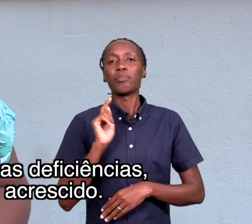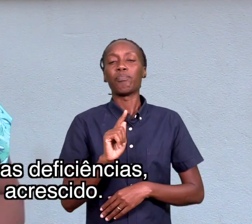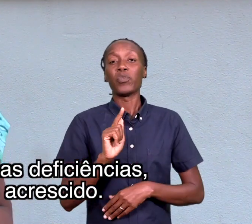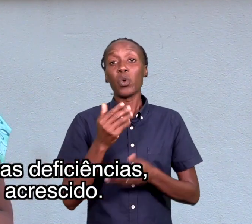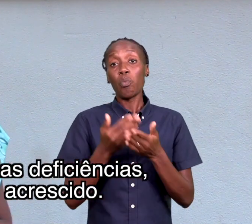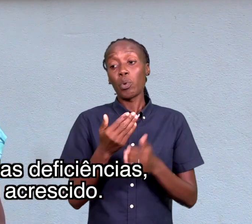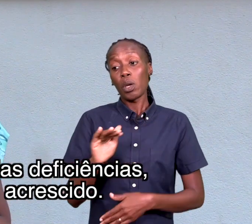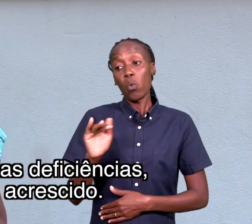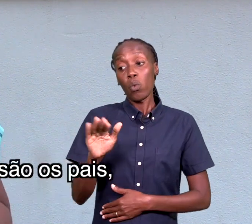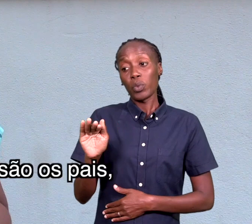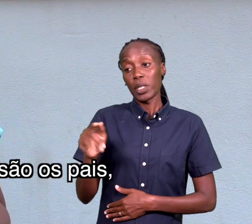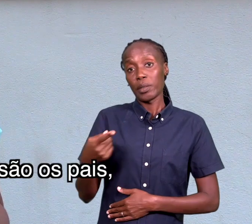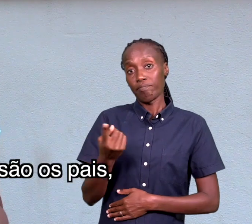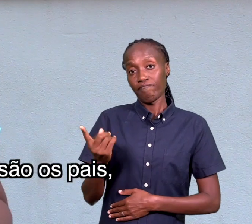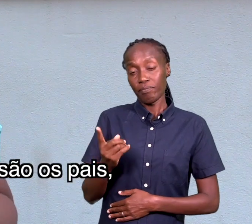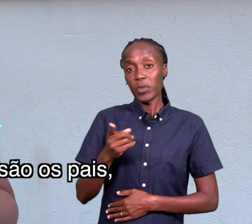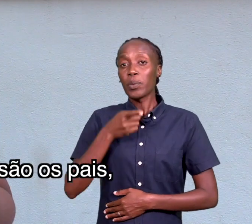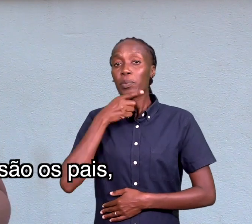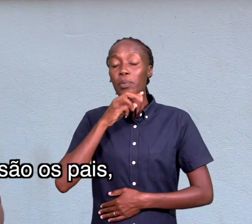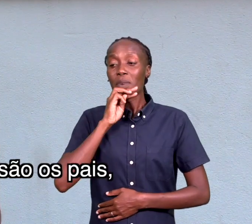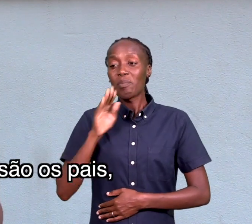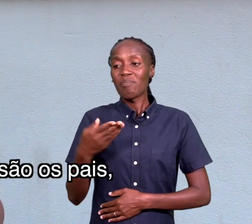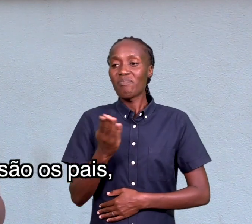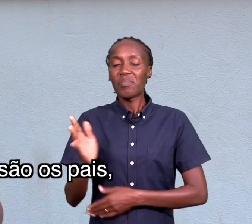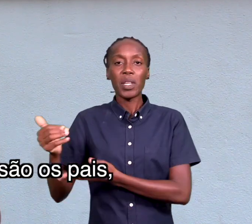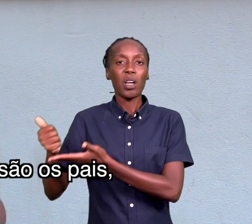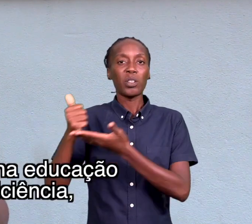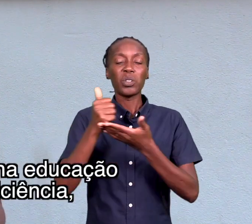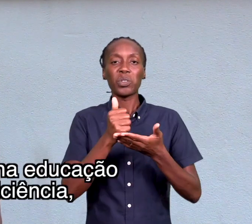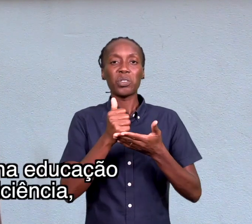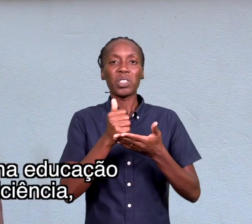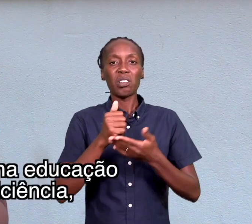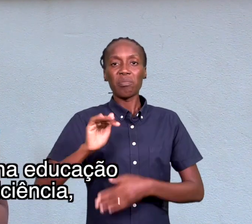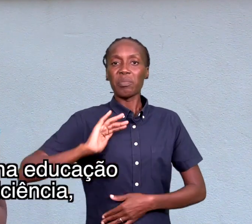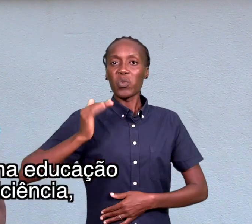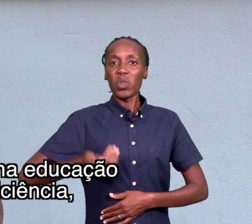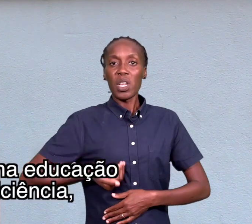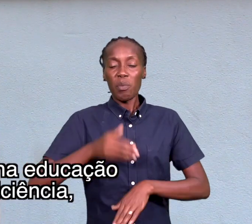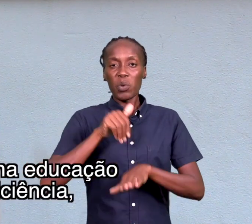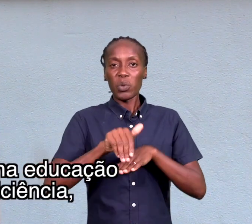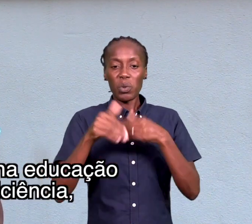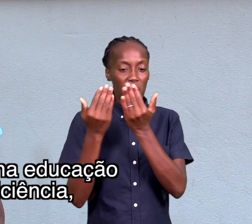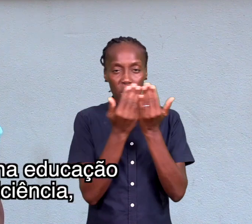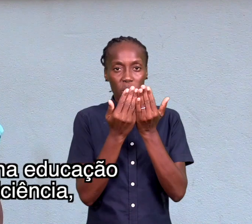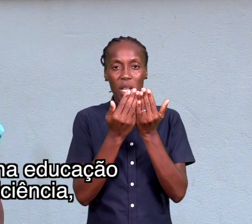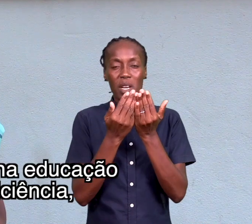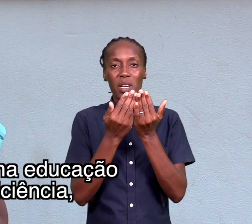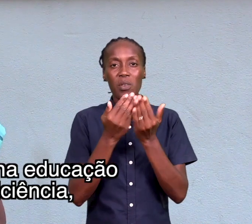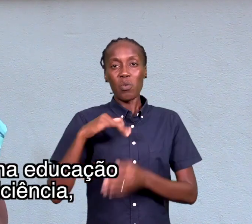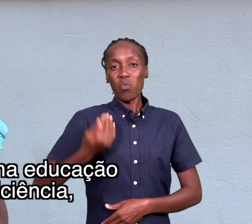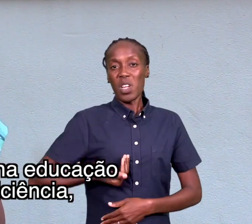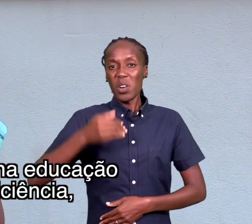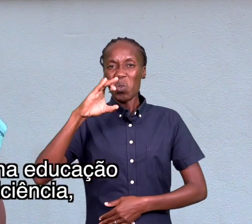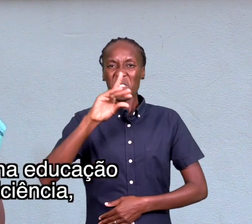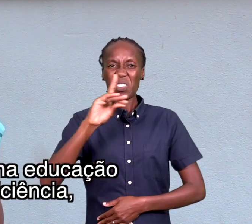mais acrescido. Por vezes, a comunidade, são os pais familiares que não investem na educação de uma